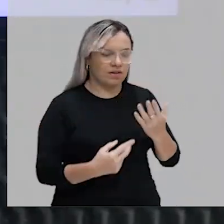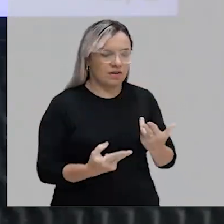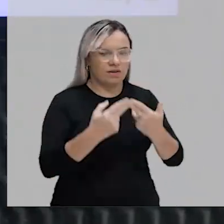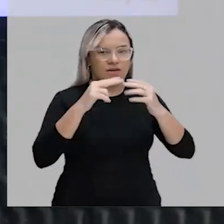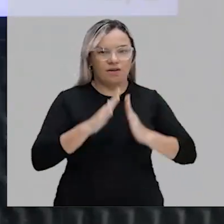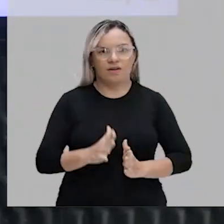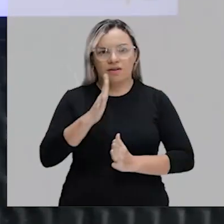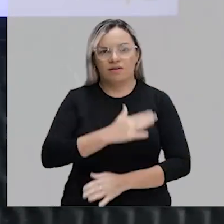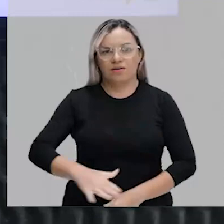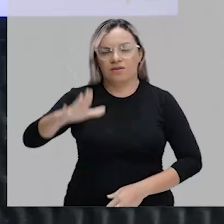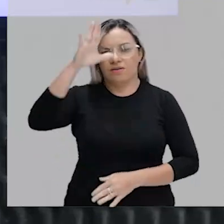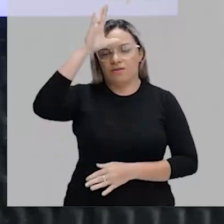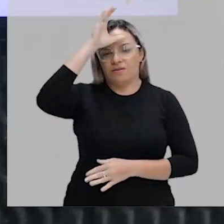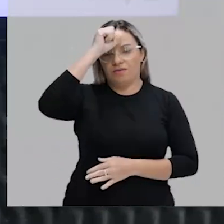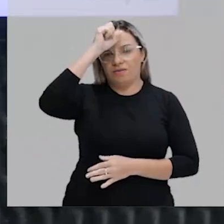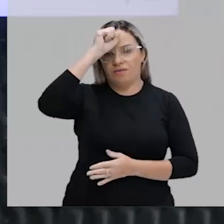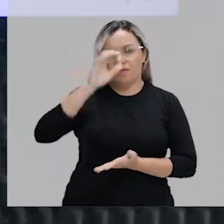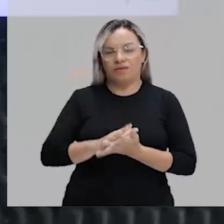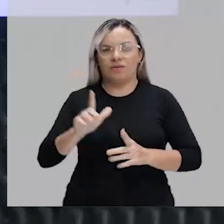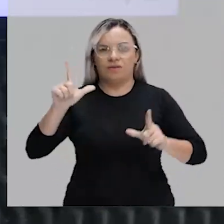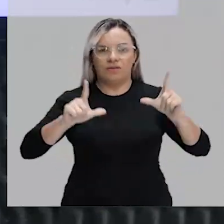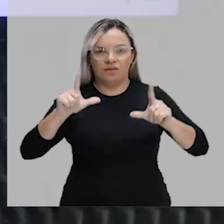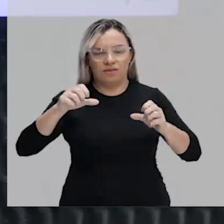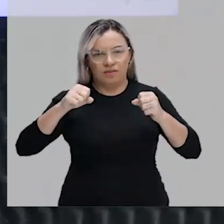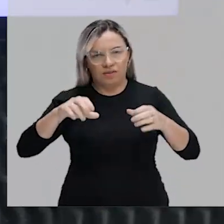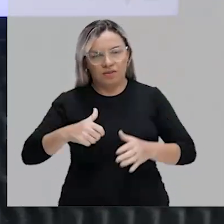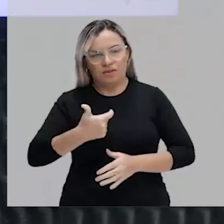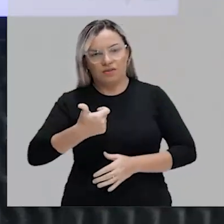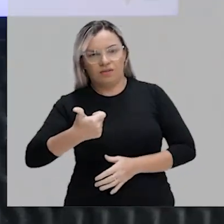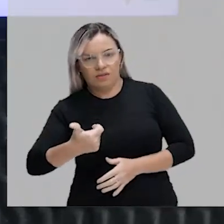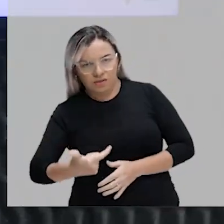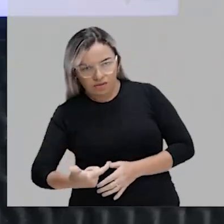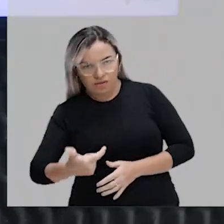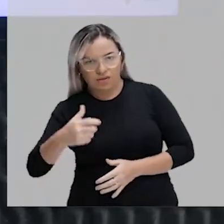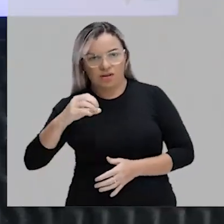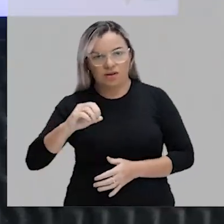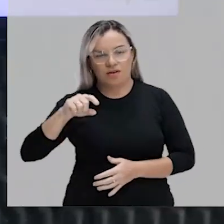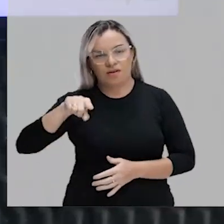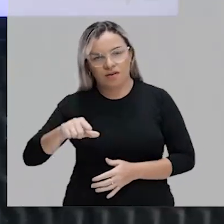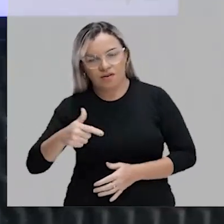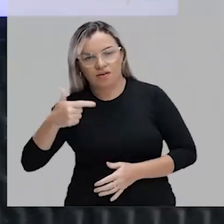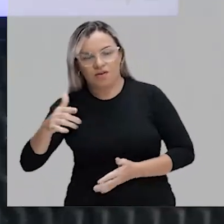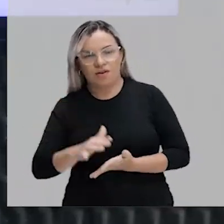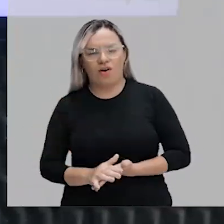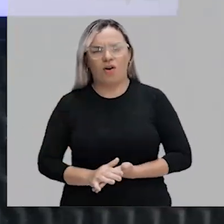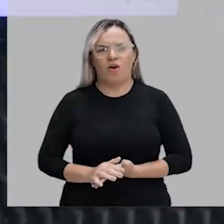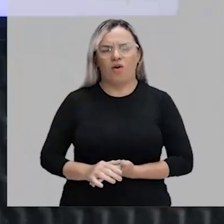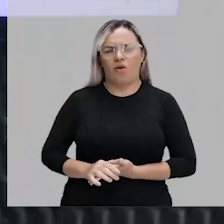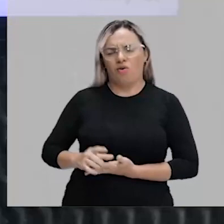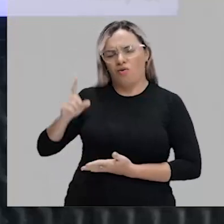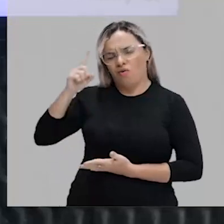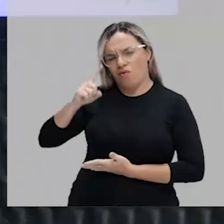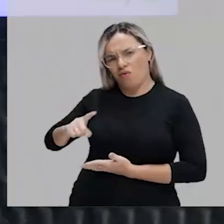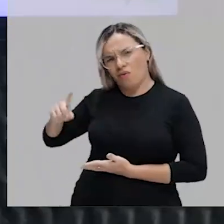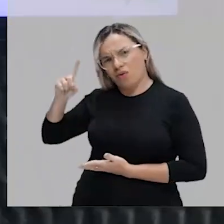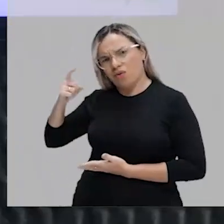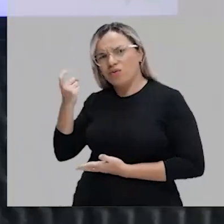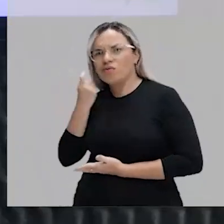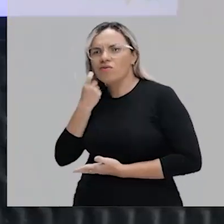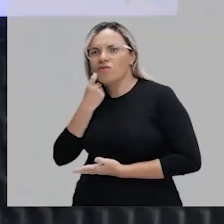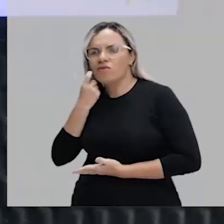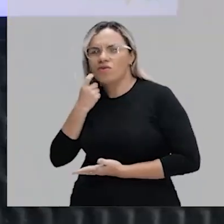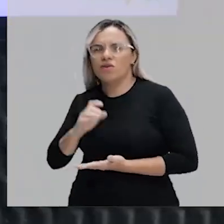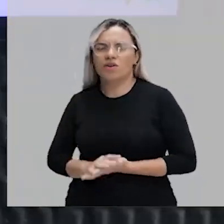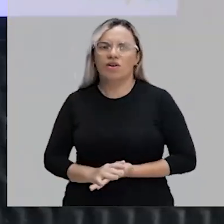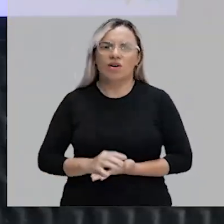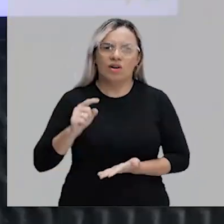Casa, aprendendo na TV Educação Canal 10.2, toda sexta-feira. Tem aula de espanhol de manhã, de tarde, de